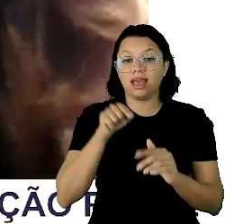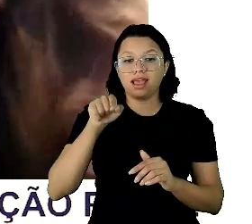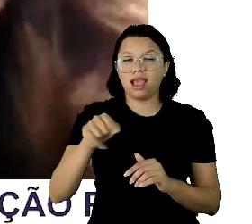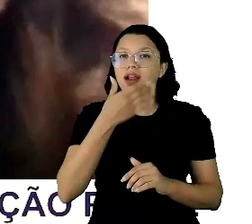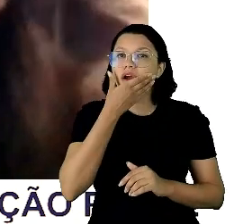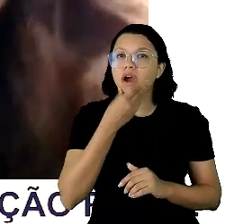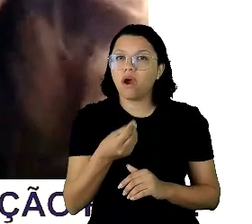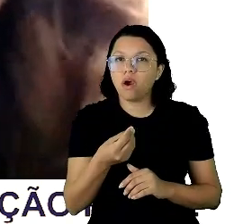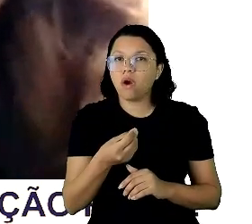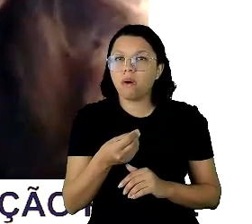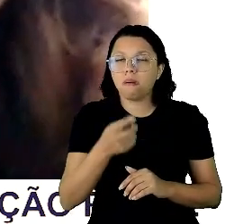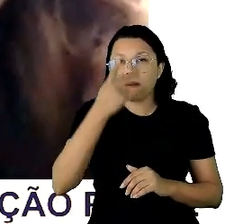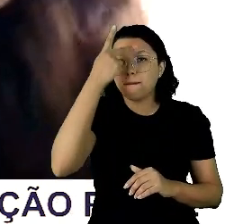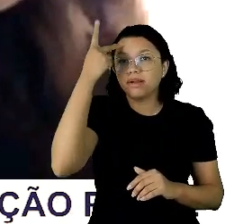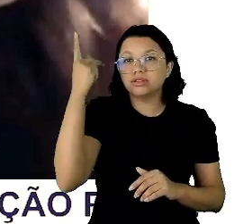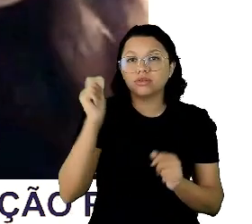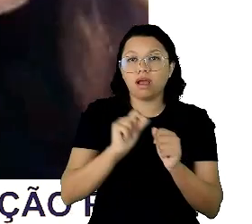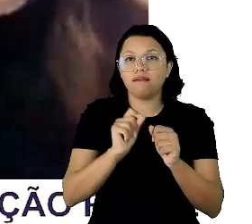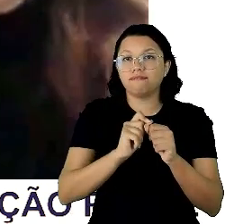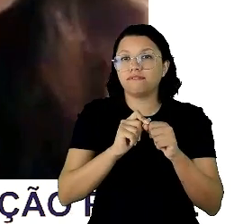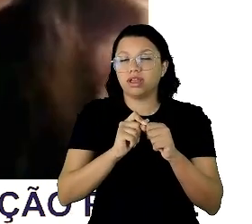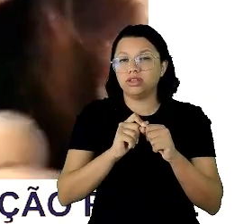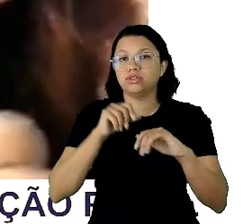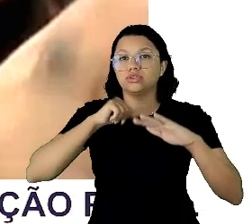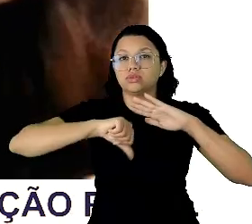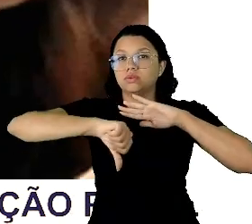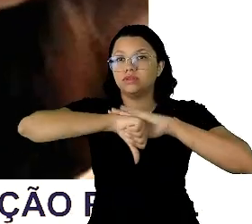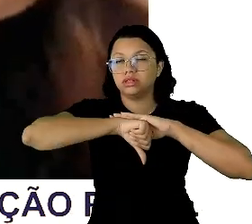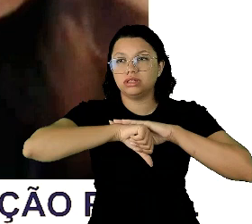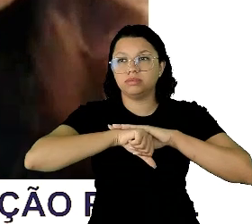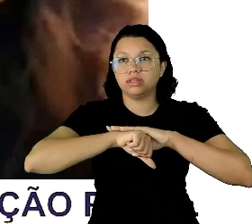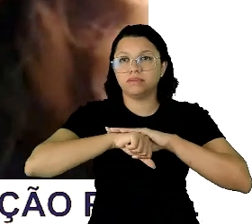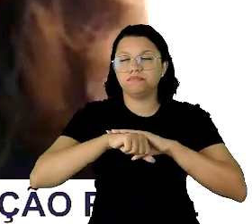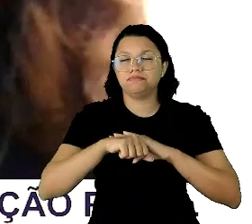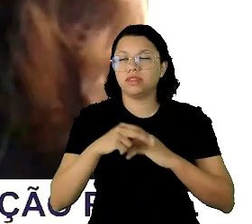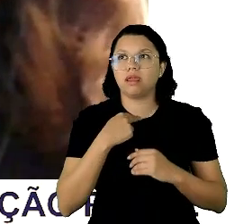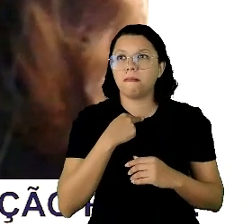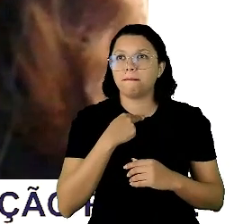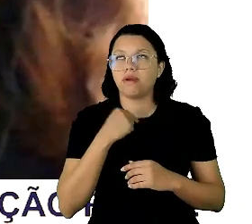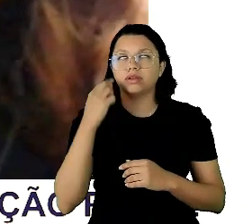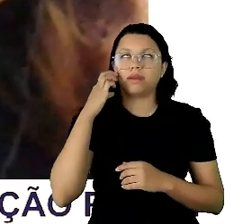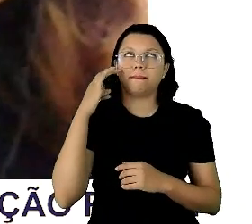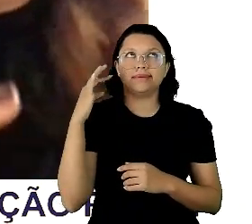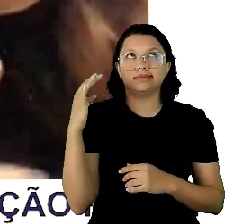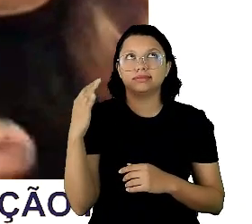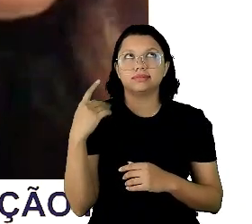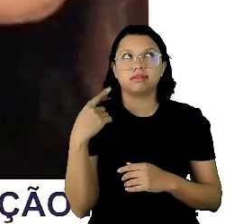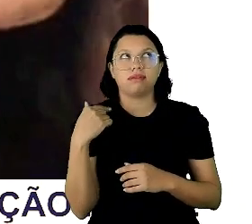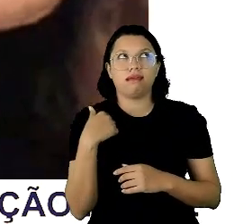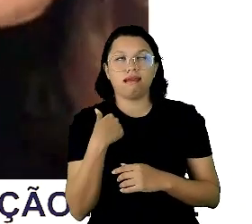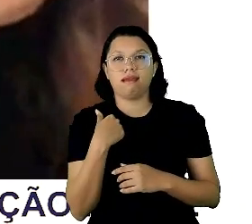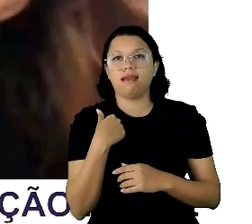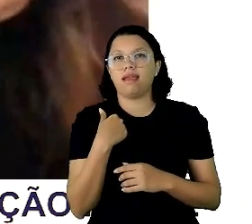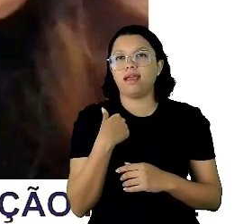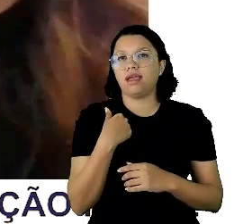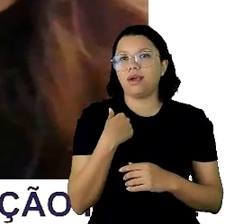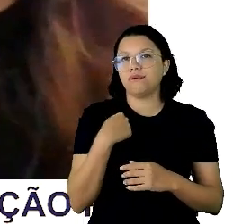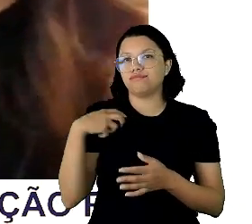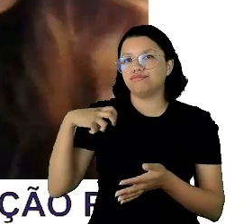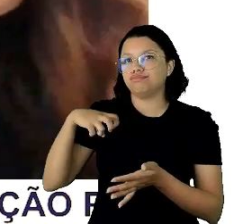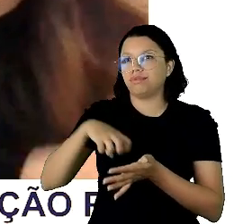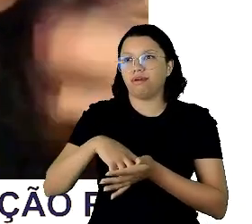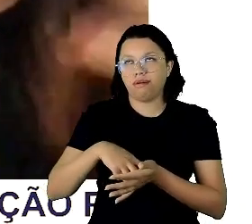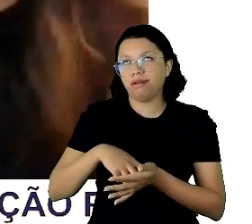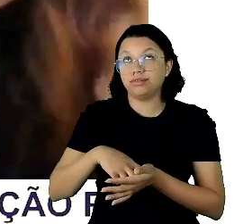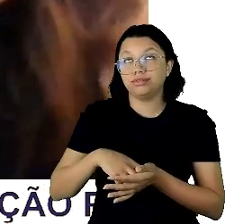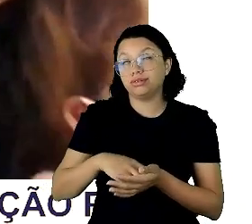aquela pessoa que cometeu o crime, ele não pode achar que ele vai pagar esse crime e vai estar livre. Ele tem